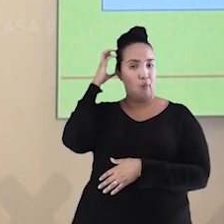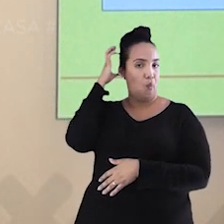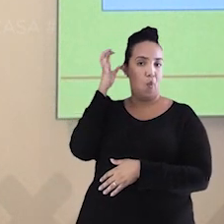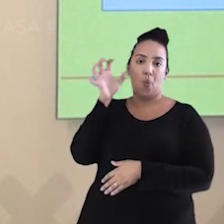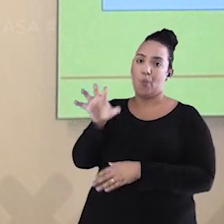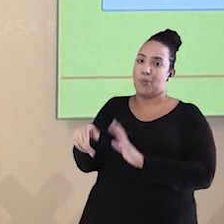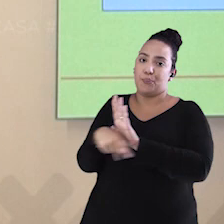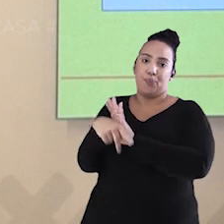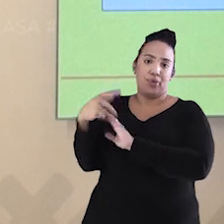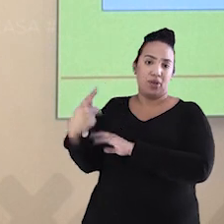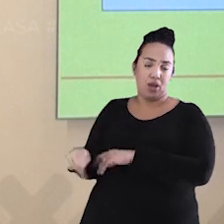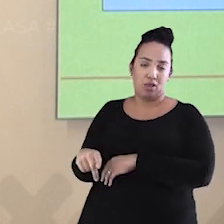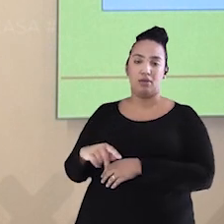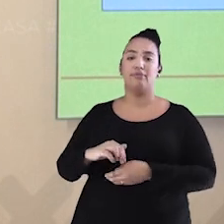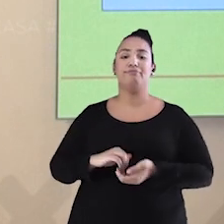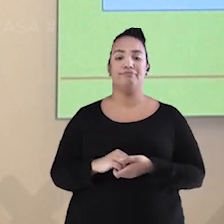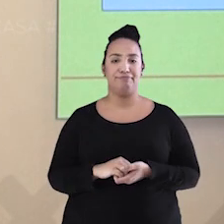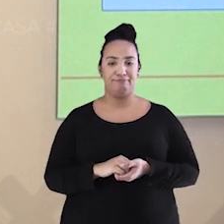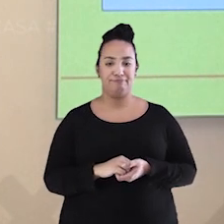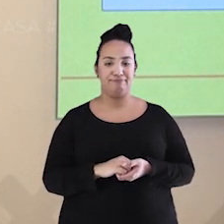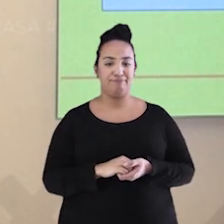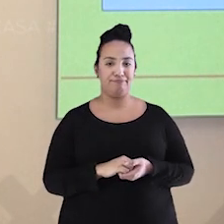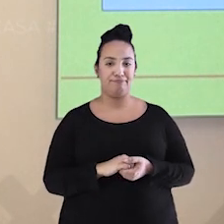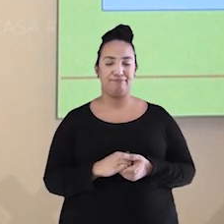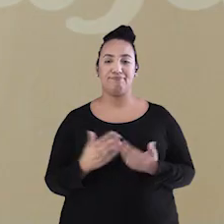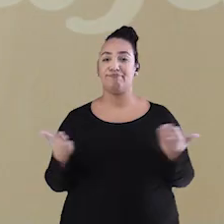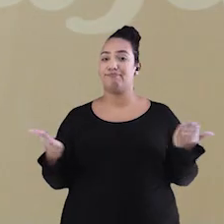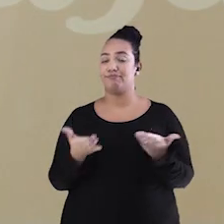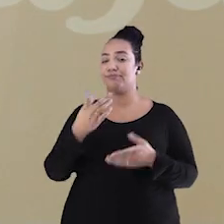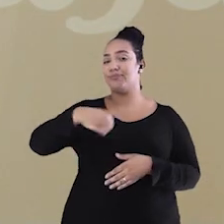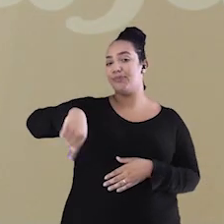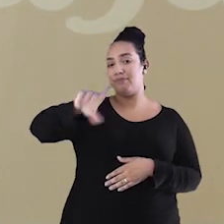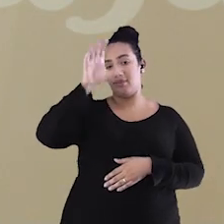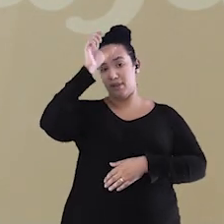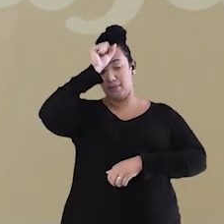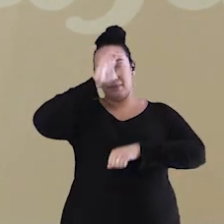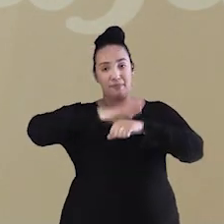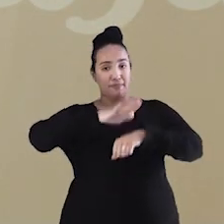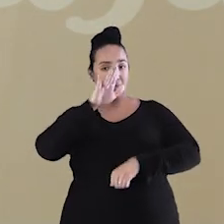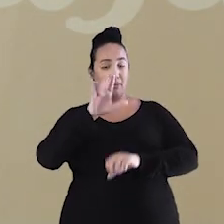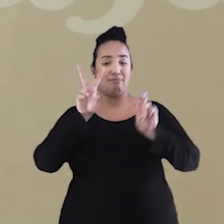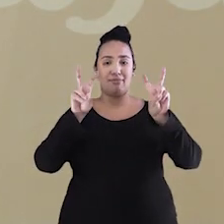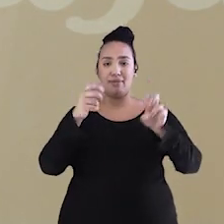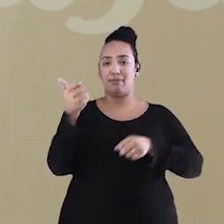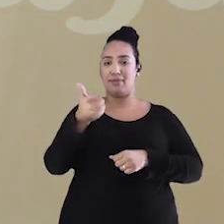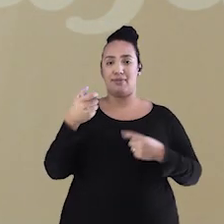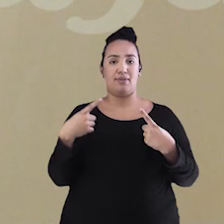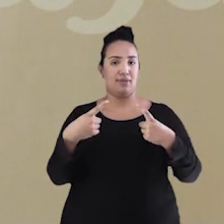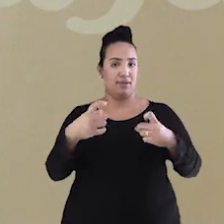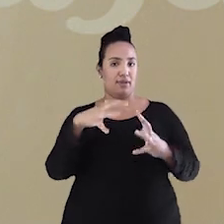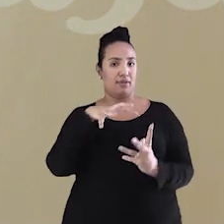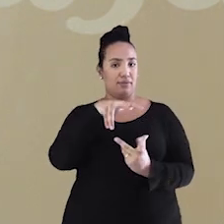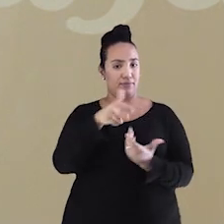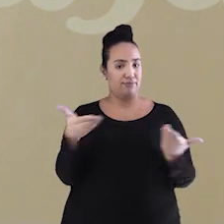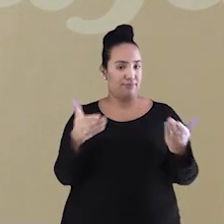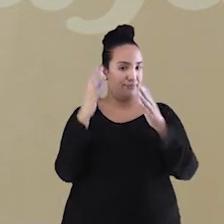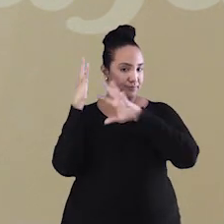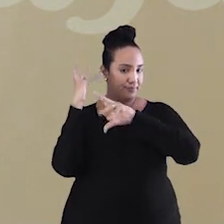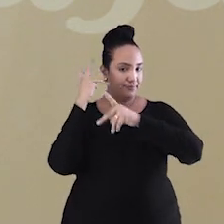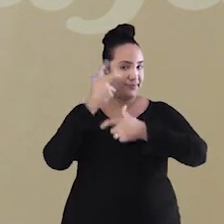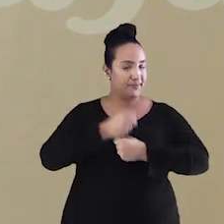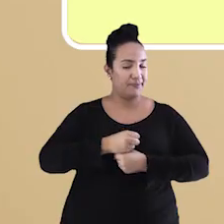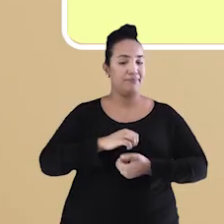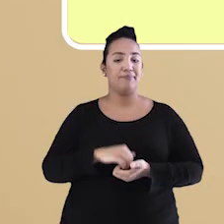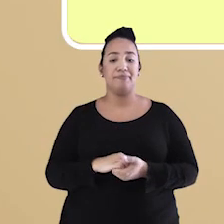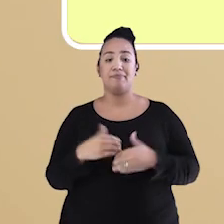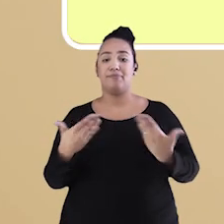ser considerada a única responsável pela guerra. Hoje, vimos um pouquinho mais sobre a Primeira Guerra Mundial. Vamos